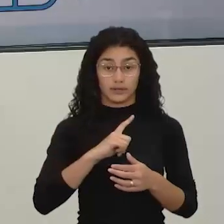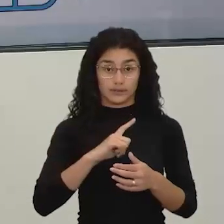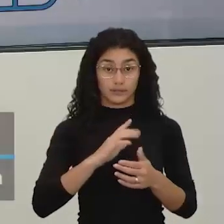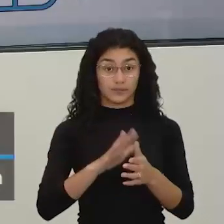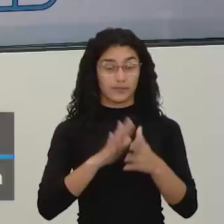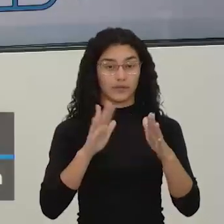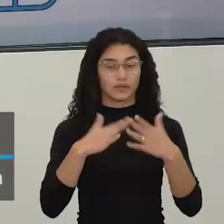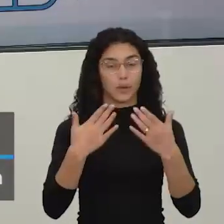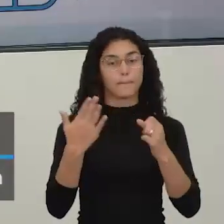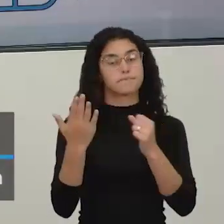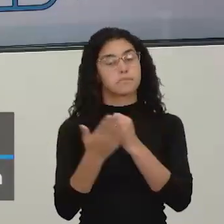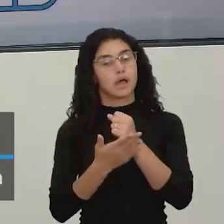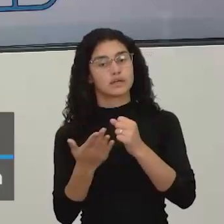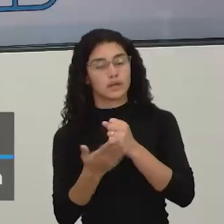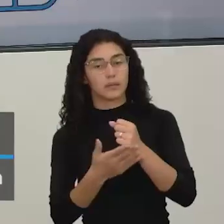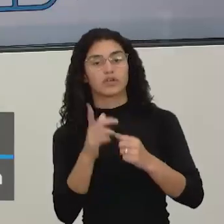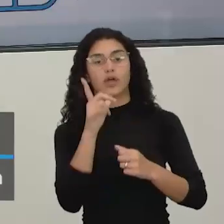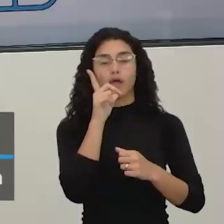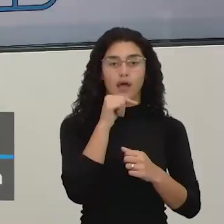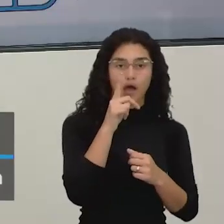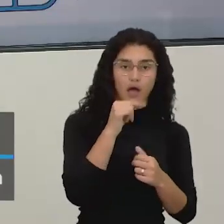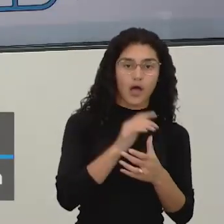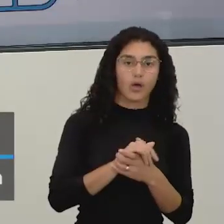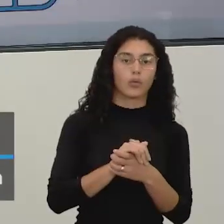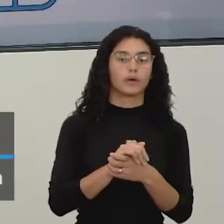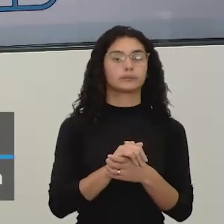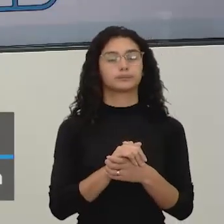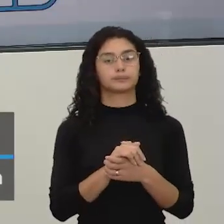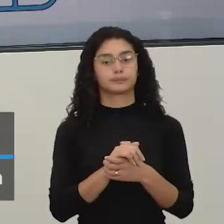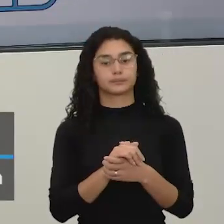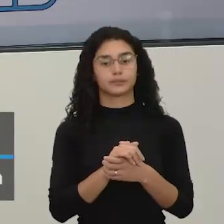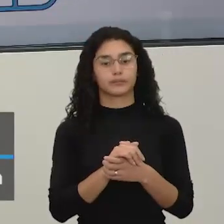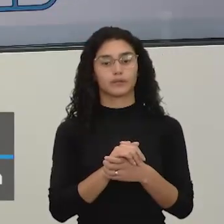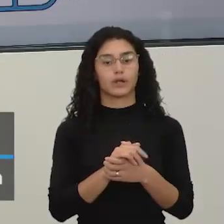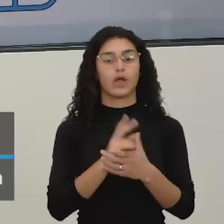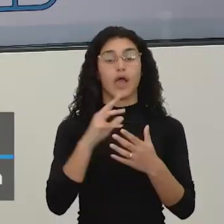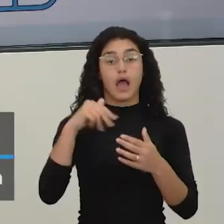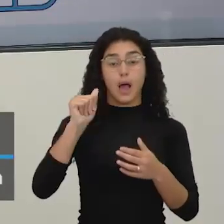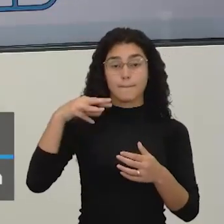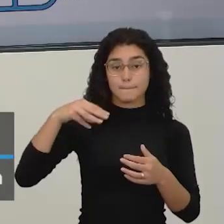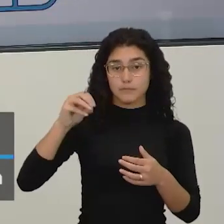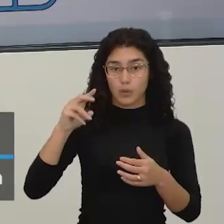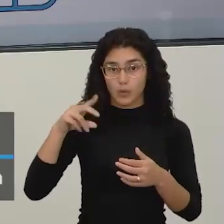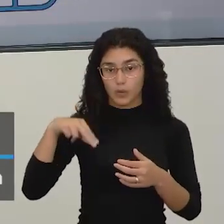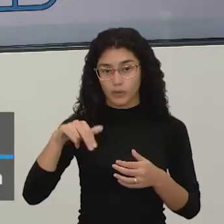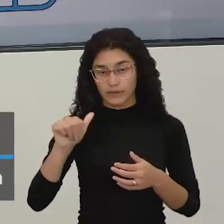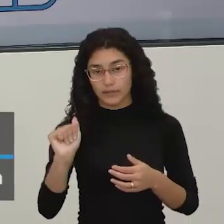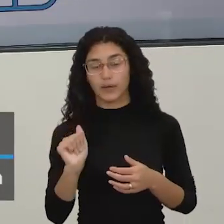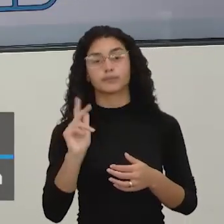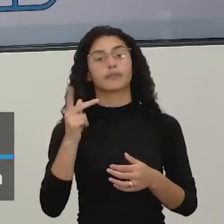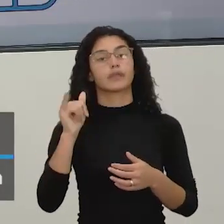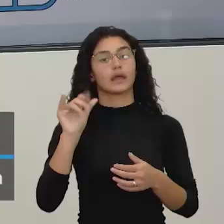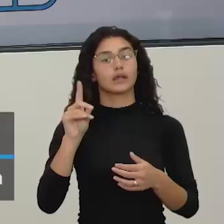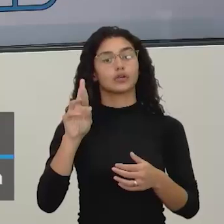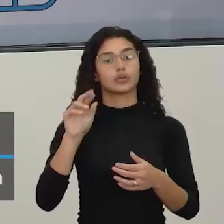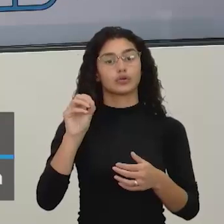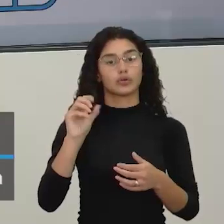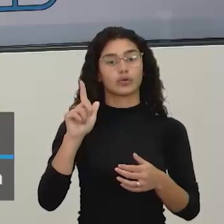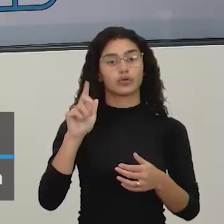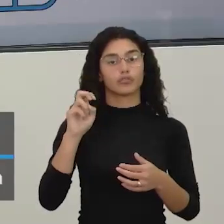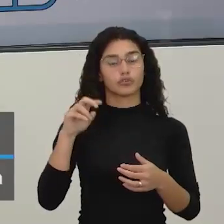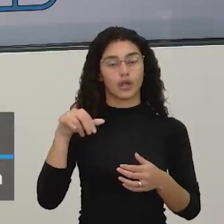primitiva, teria basicamente água, teria metano, né, teria amônia, teria hidrogênio. Então, isso seria